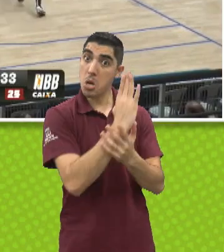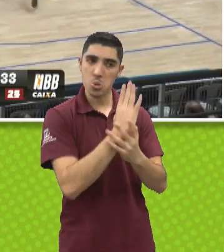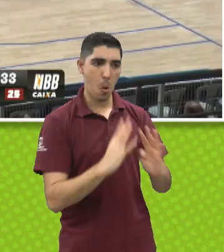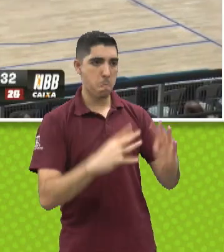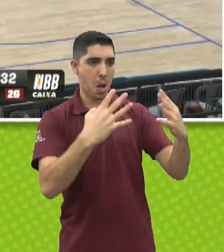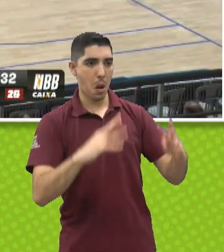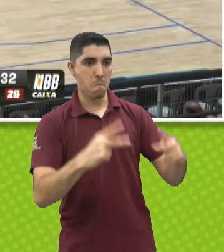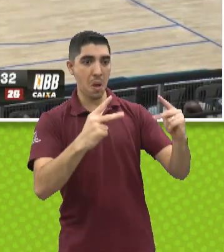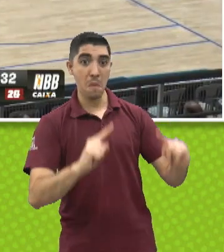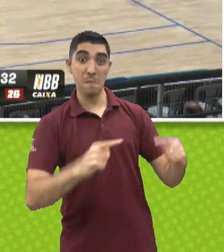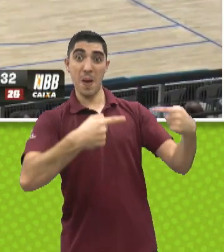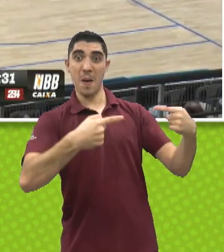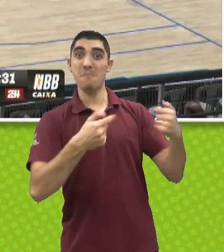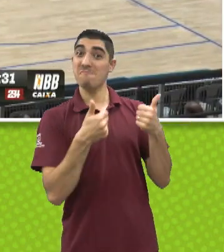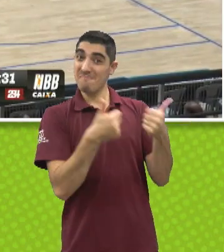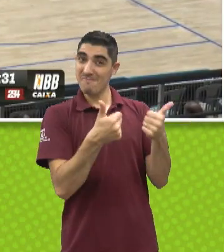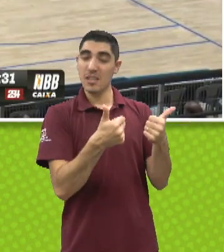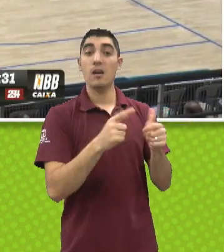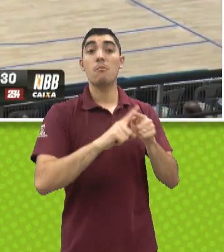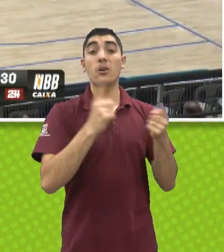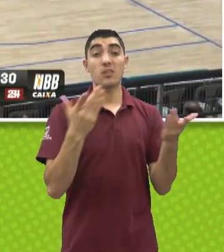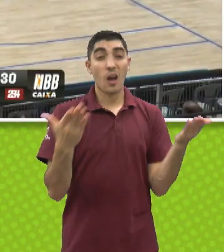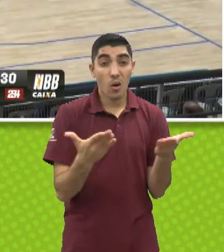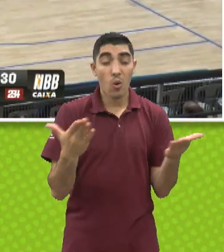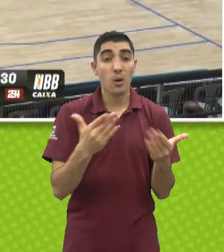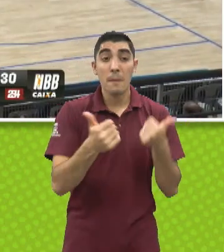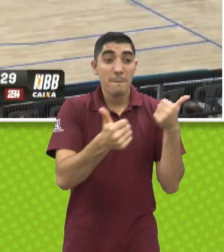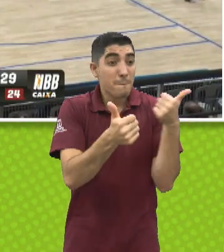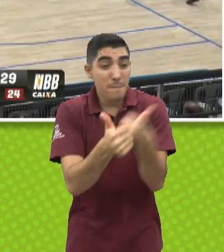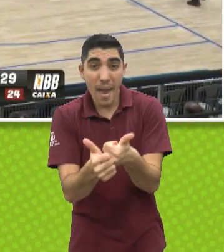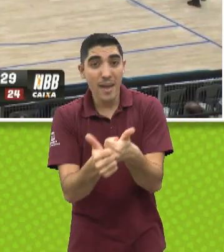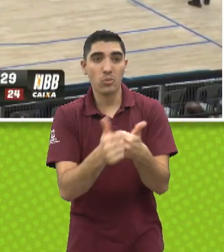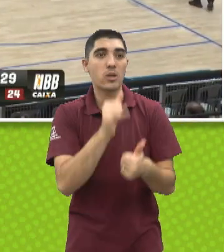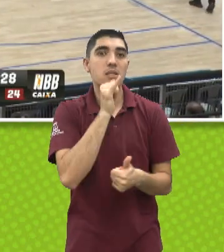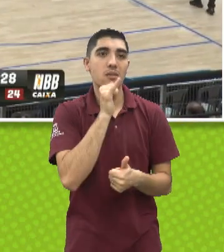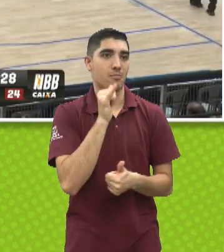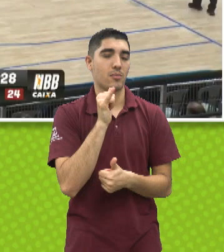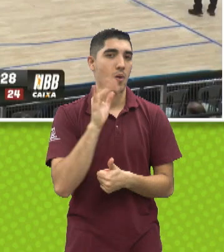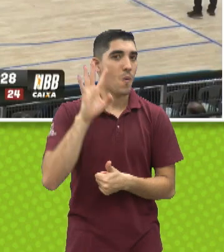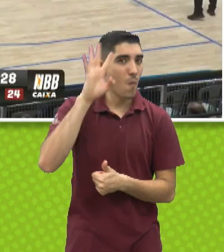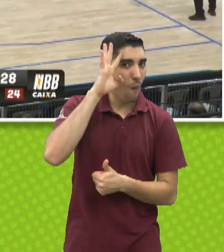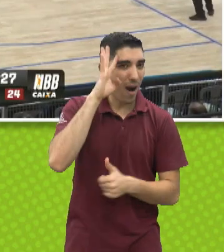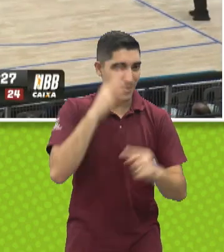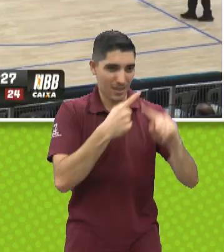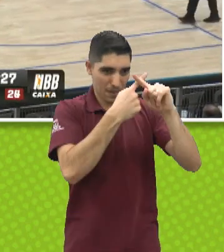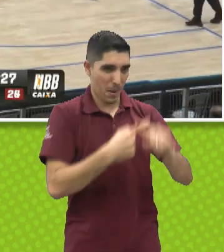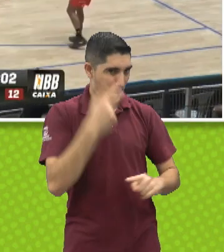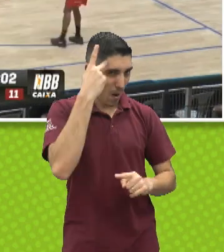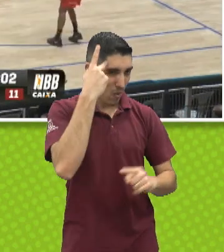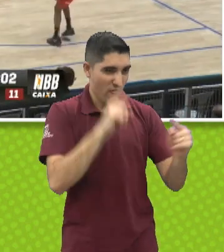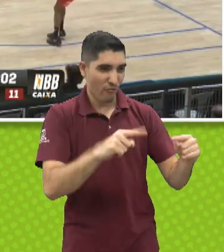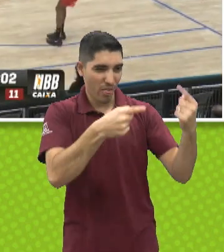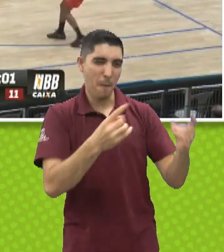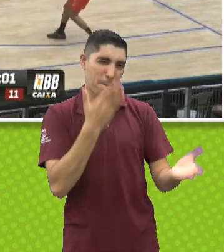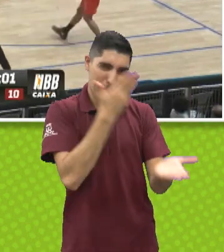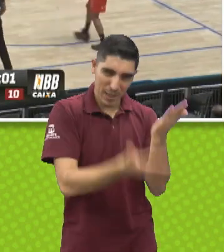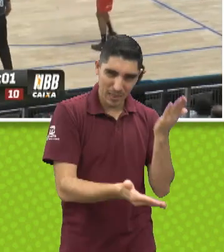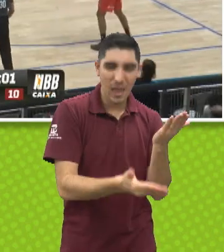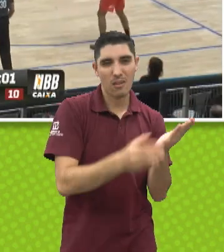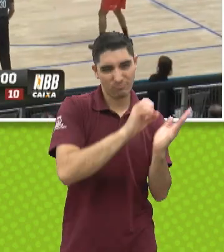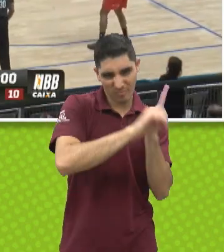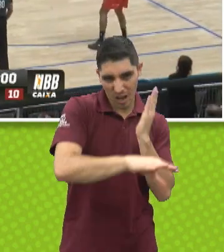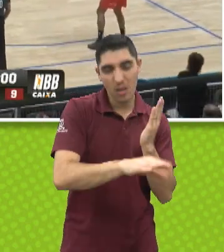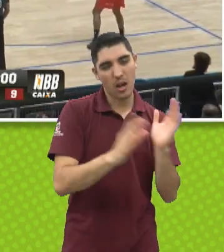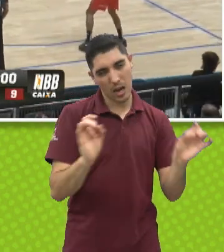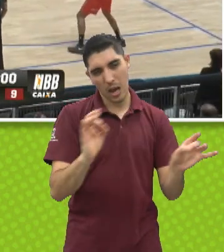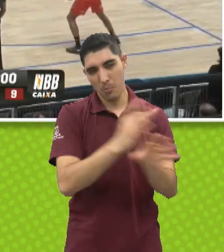está pagando também por conta do calendário, né? Jogou na 4ª a final do Campeonato Paulista, já no sábado teve jogo,